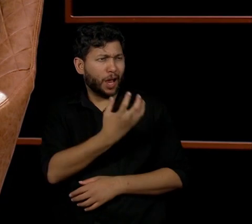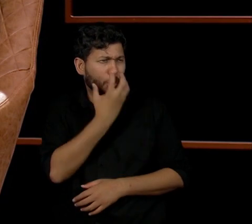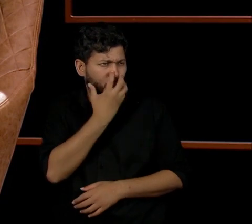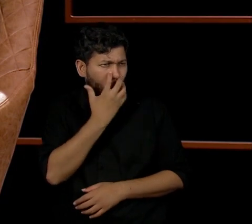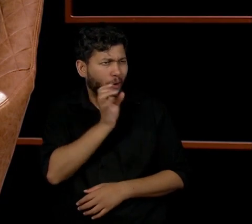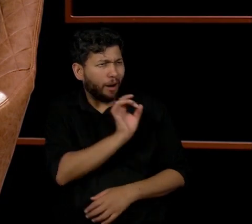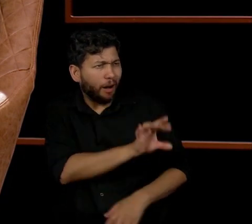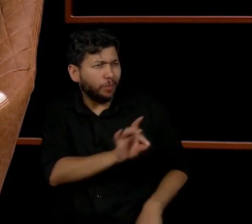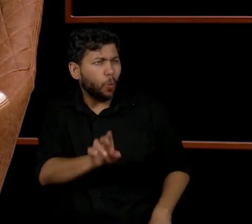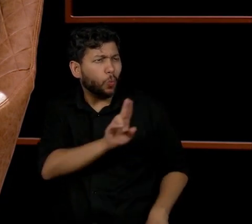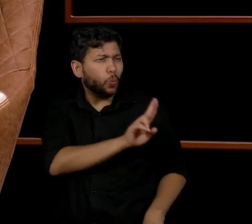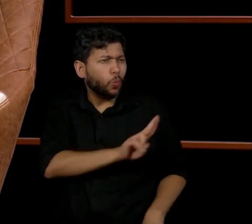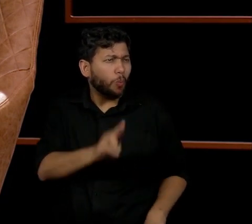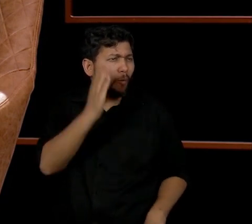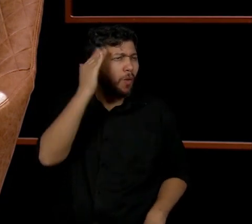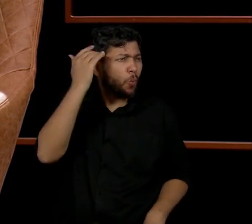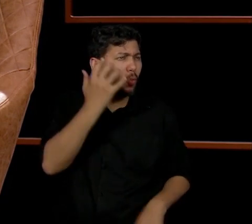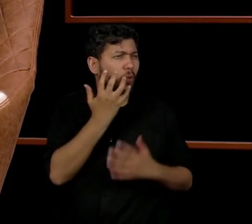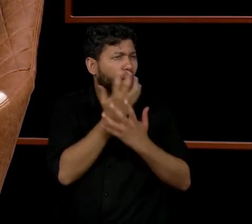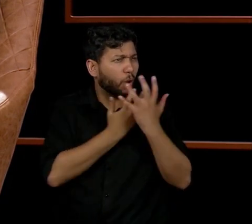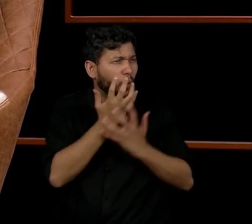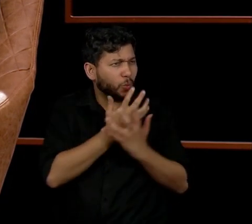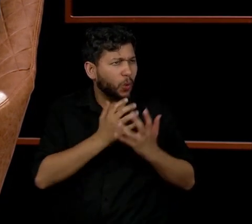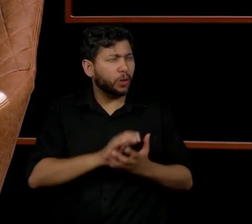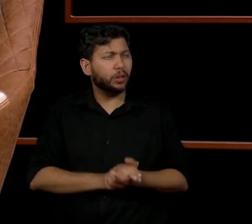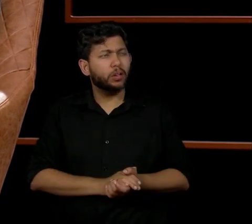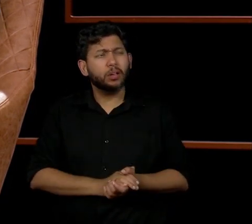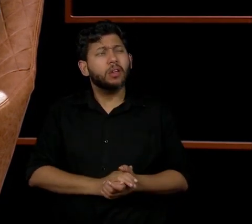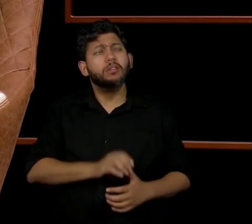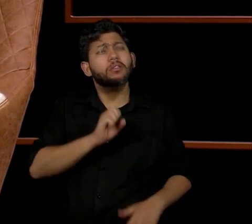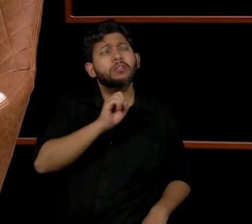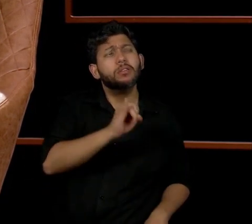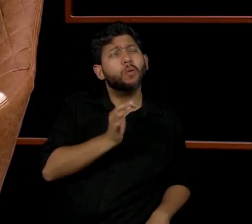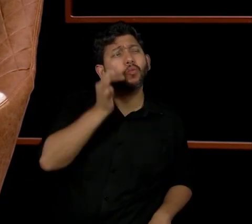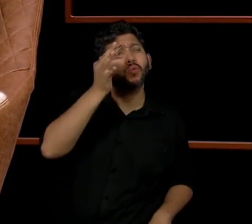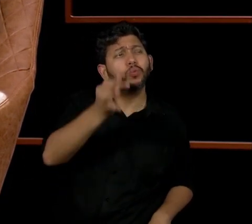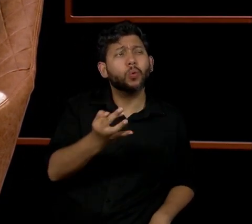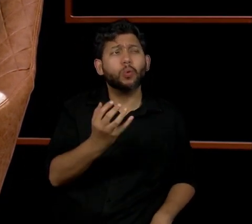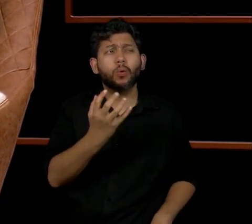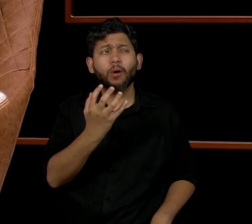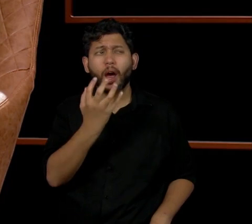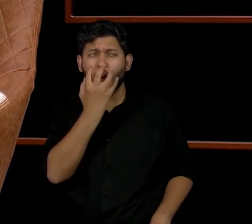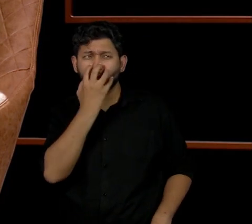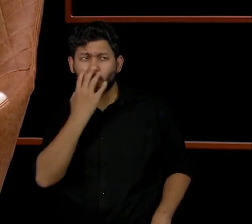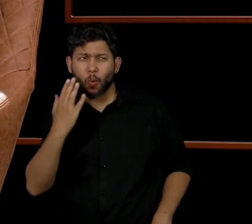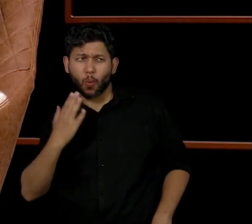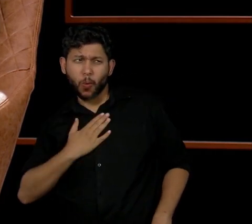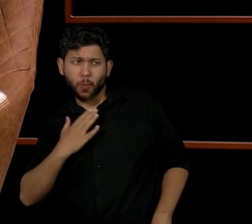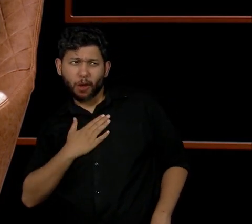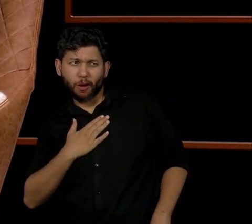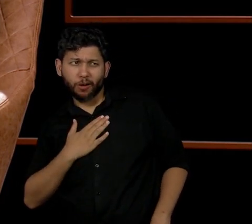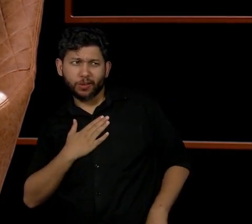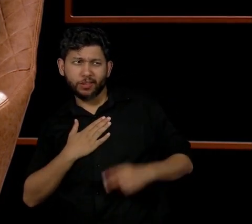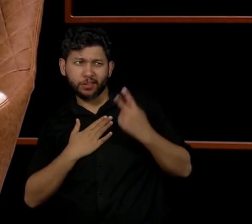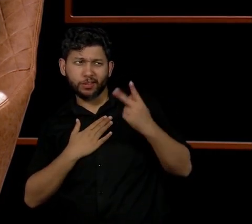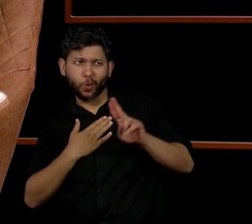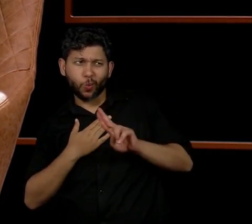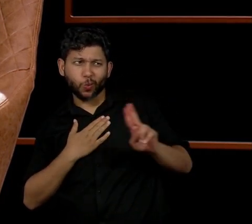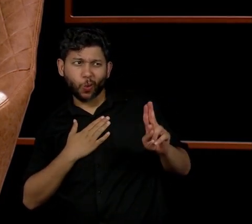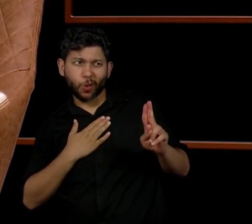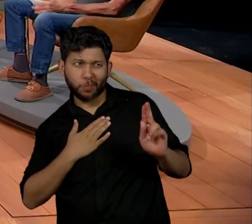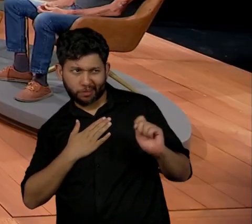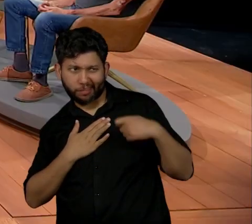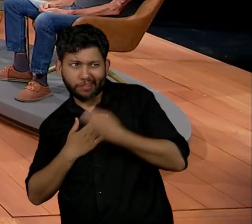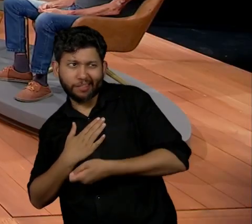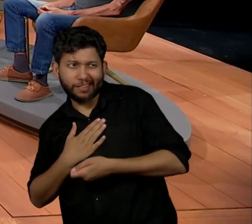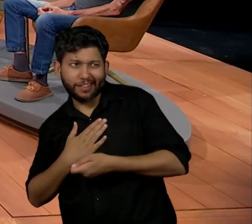que tudo nome de seus ídolos. Você se importaria se alguém colocasse o seu